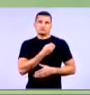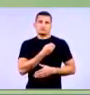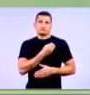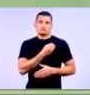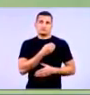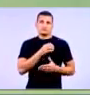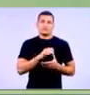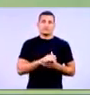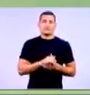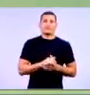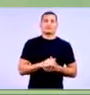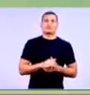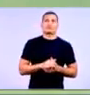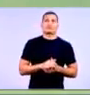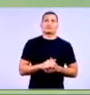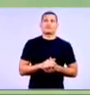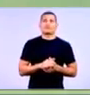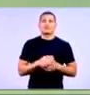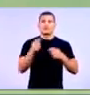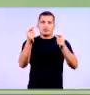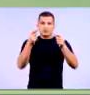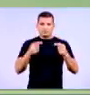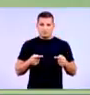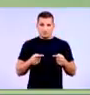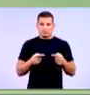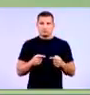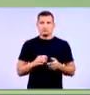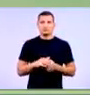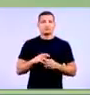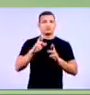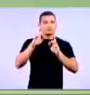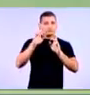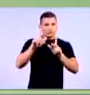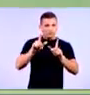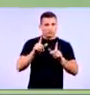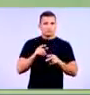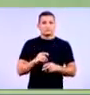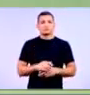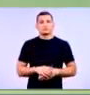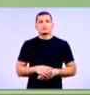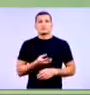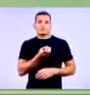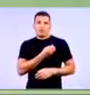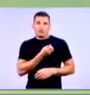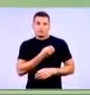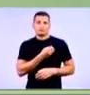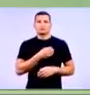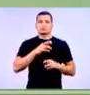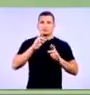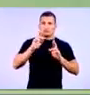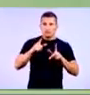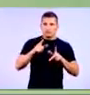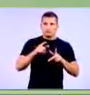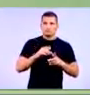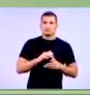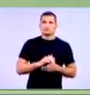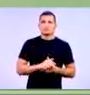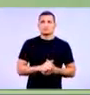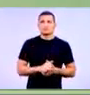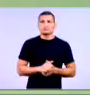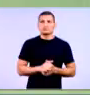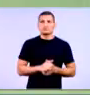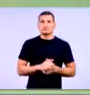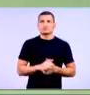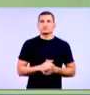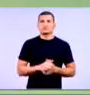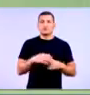de questão é um procedimento, a revisão da nota é outro procedimento. A revisão da questão